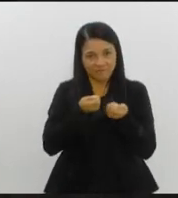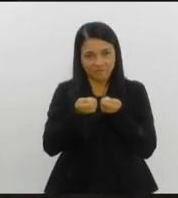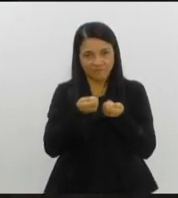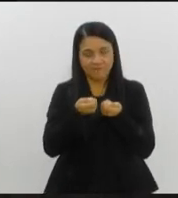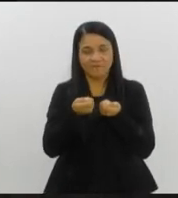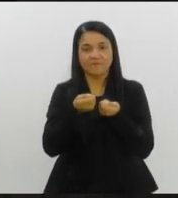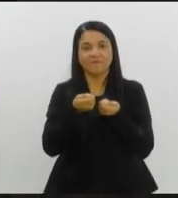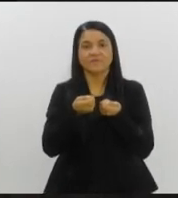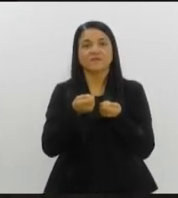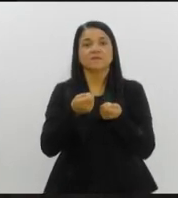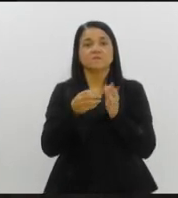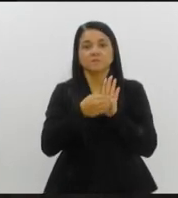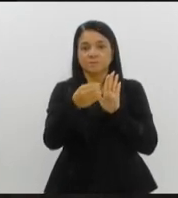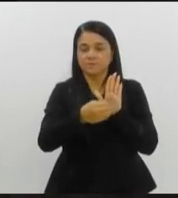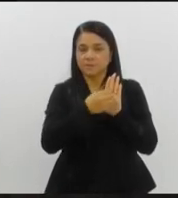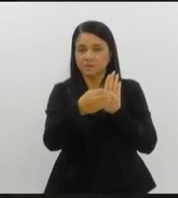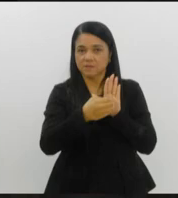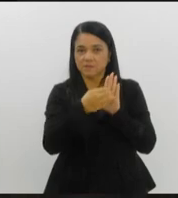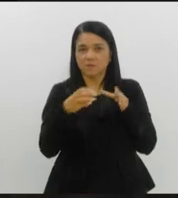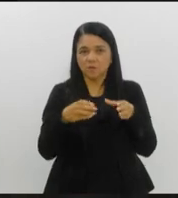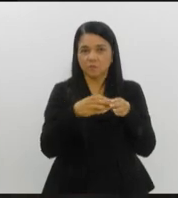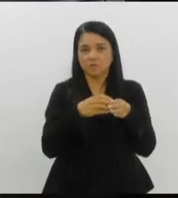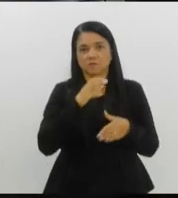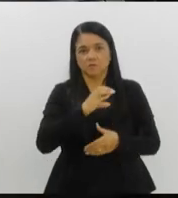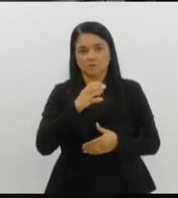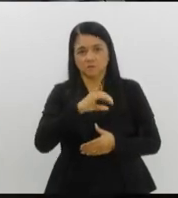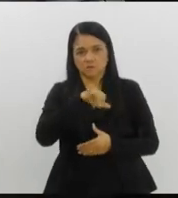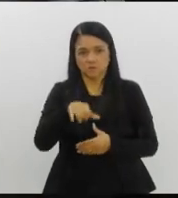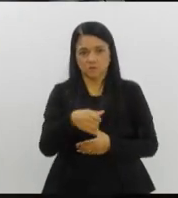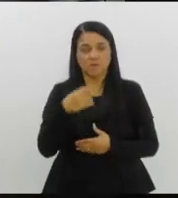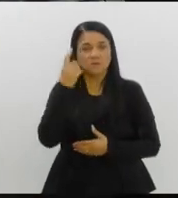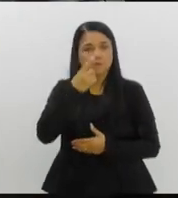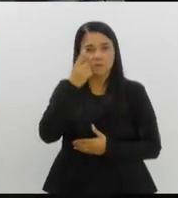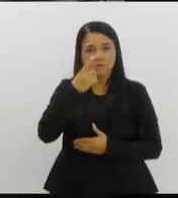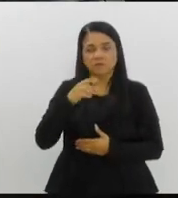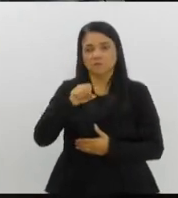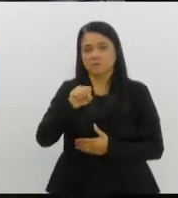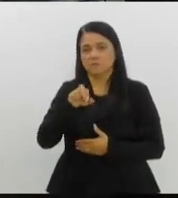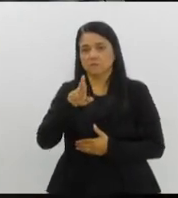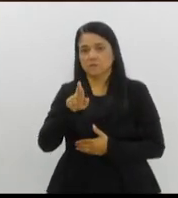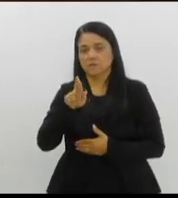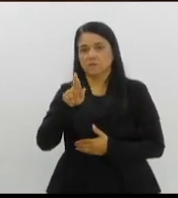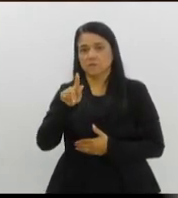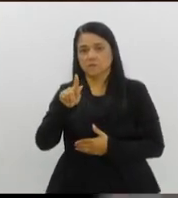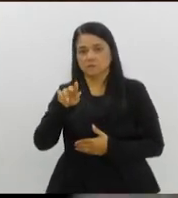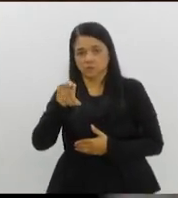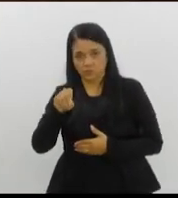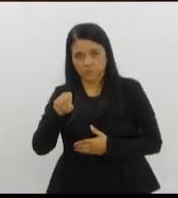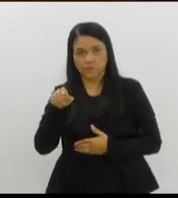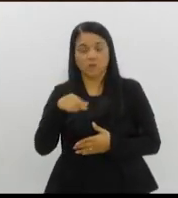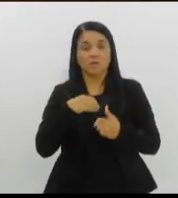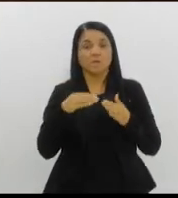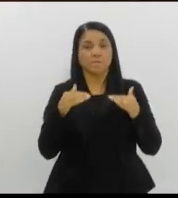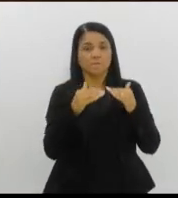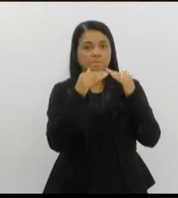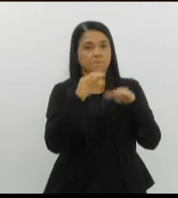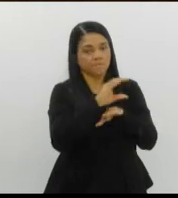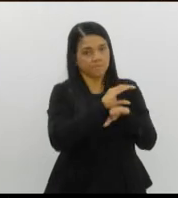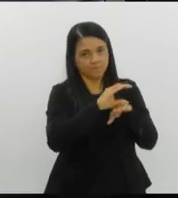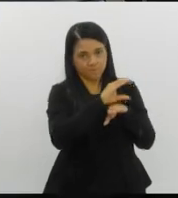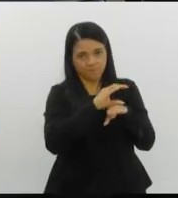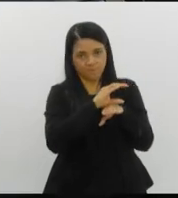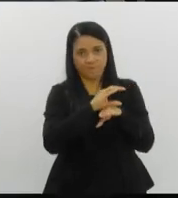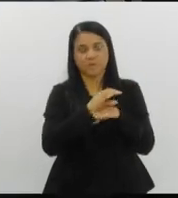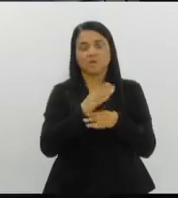Controle. Para emitir parecer pela Comissão de Constituição e Justiça, deputado doutor Serginho, Parecer pela constitucionalidade, senhor